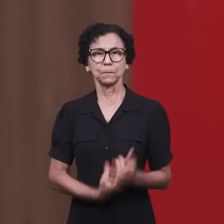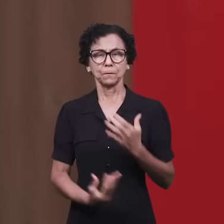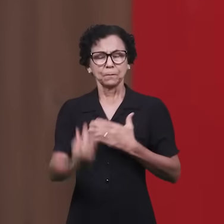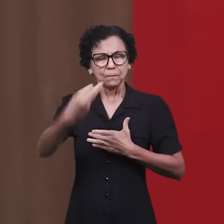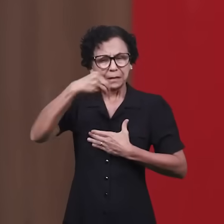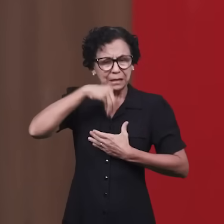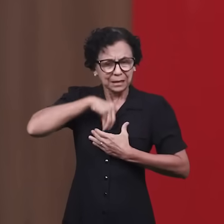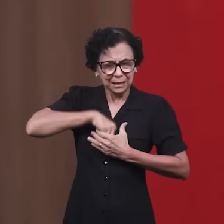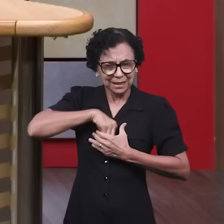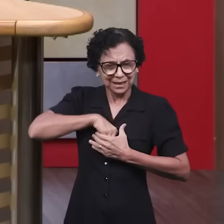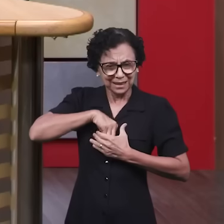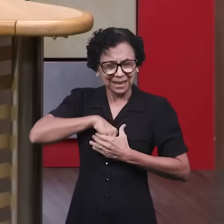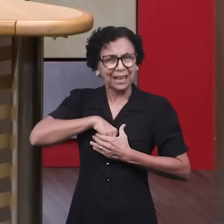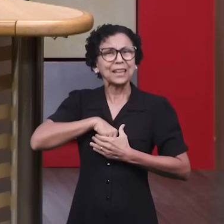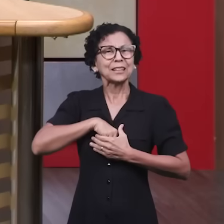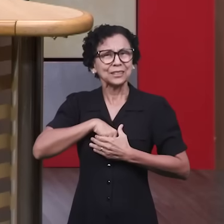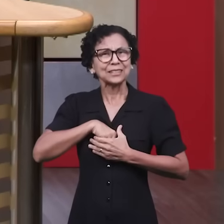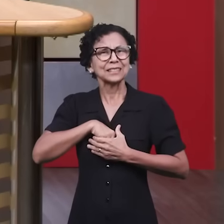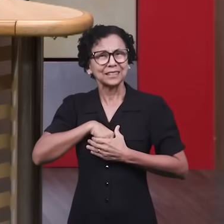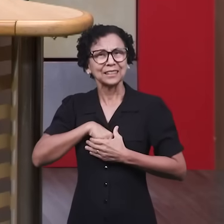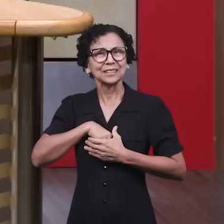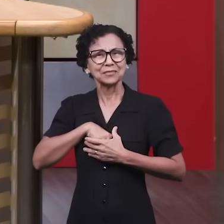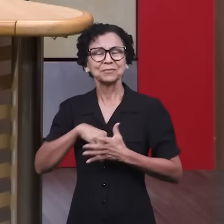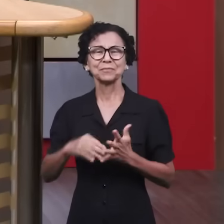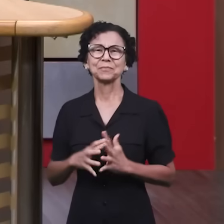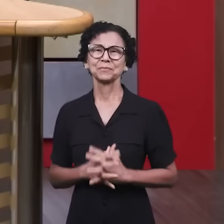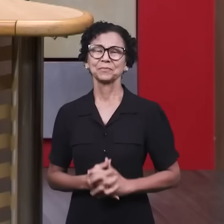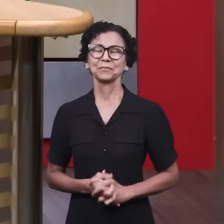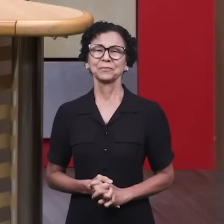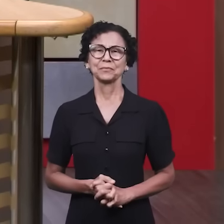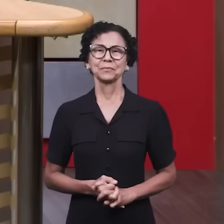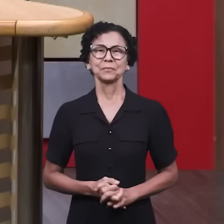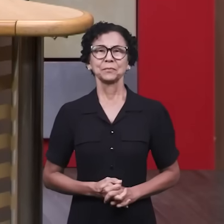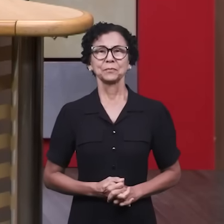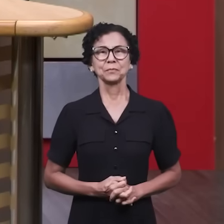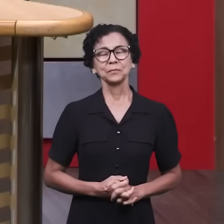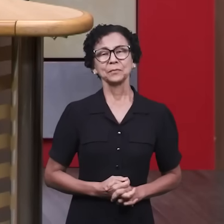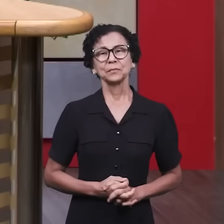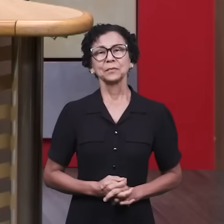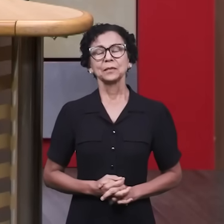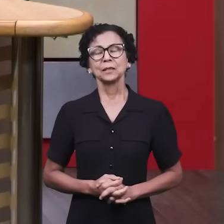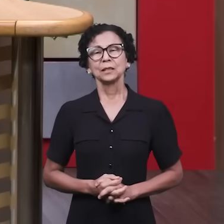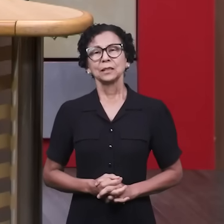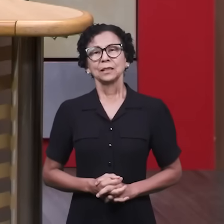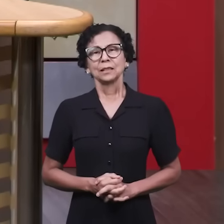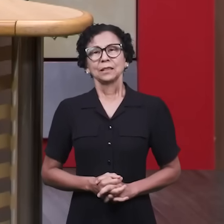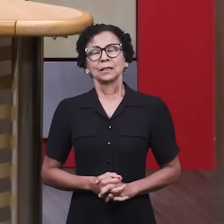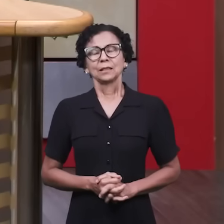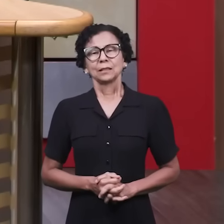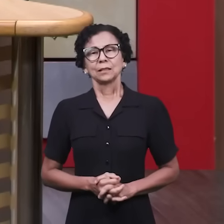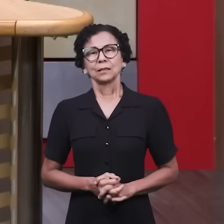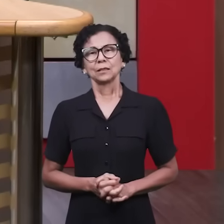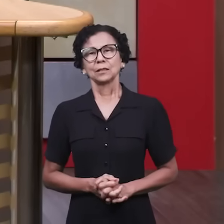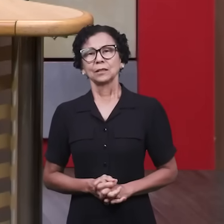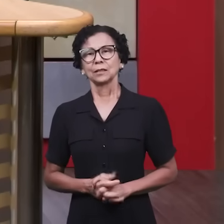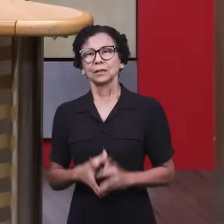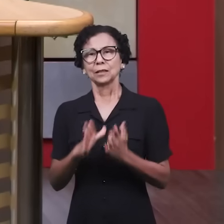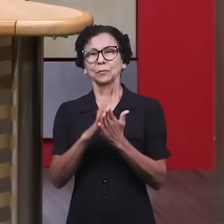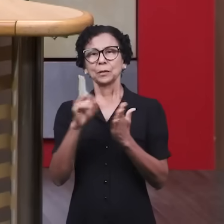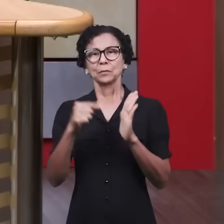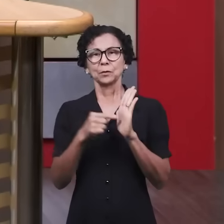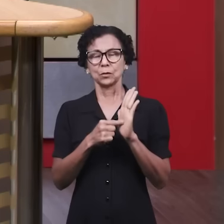nós de bênçãos. A palavra da vida diz assim, eu sou o caminho,